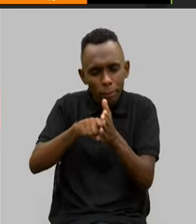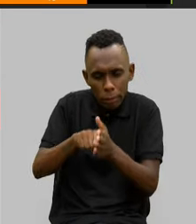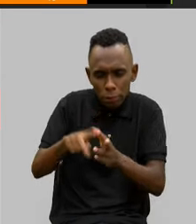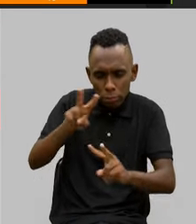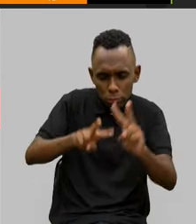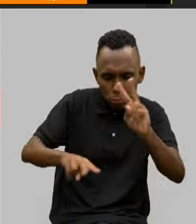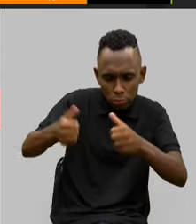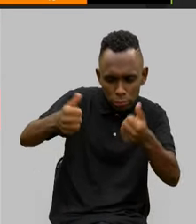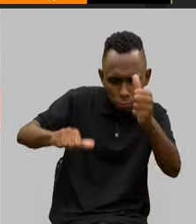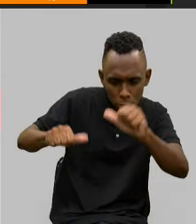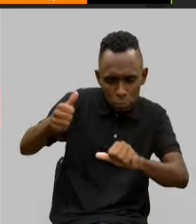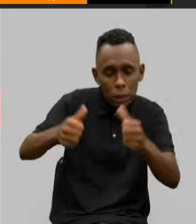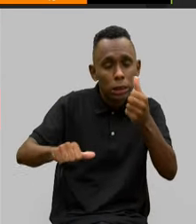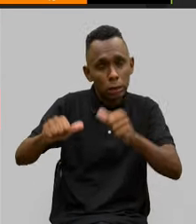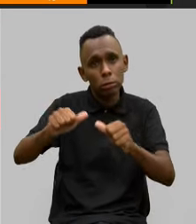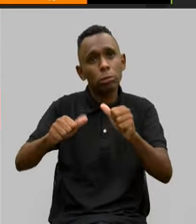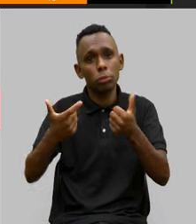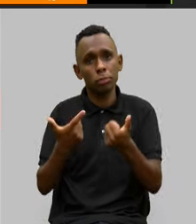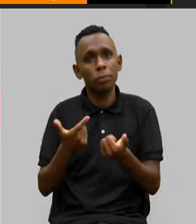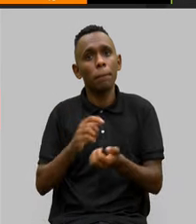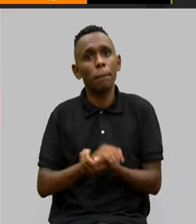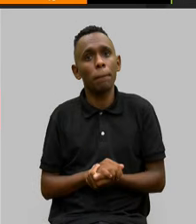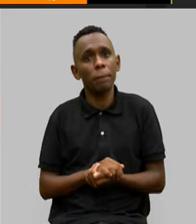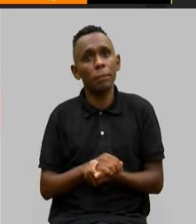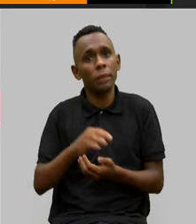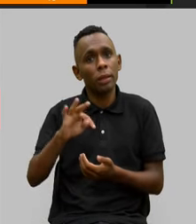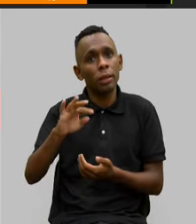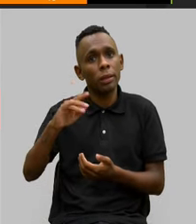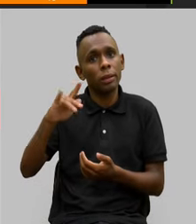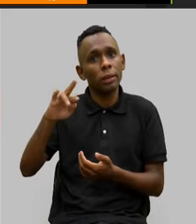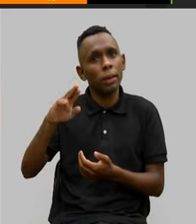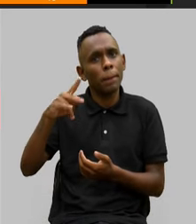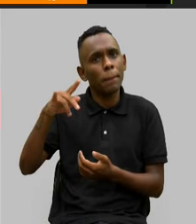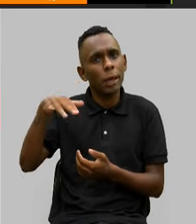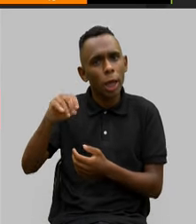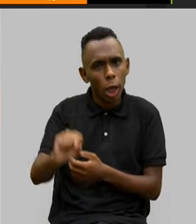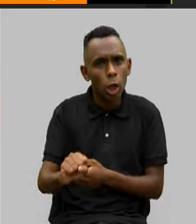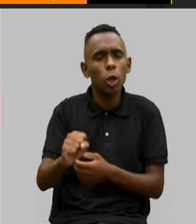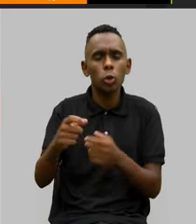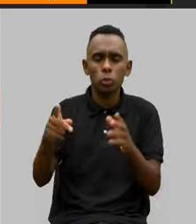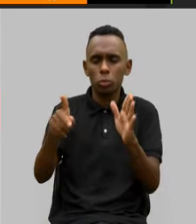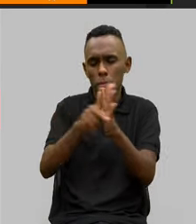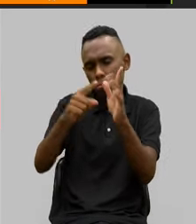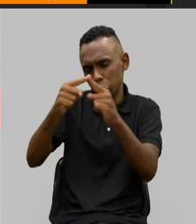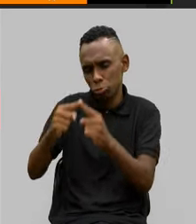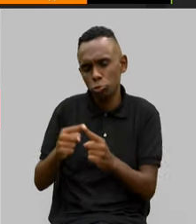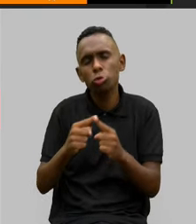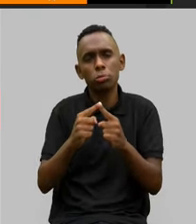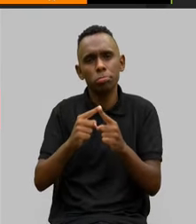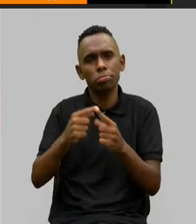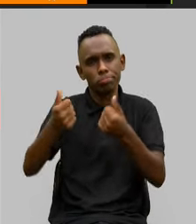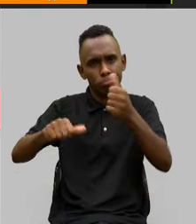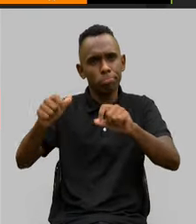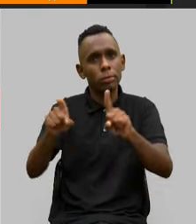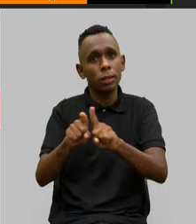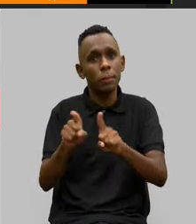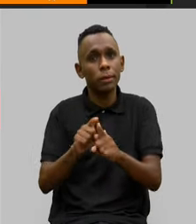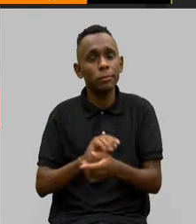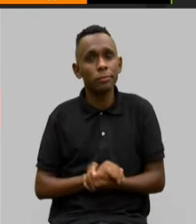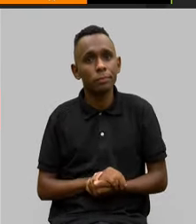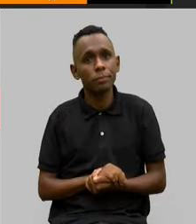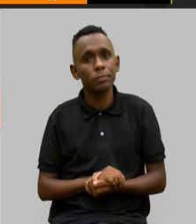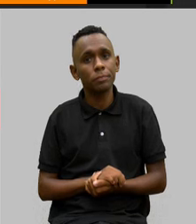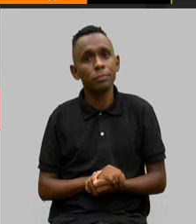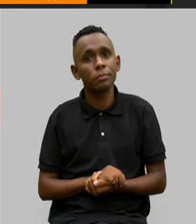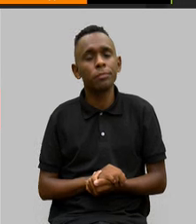de terpenos eh nos estratos né nos produtos enfim e uma